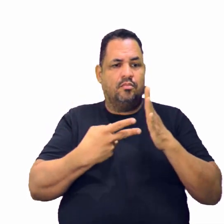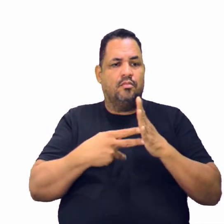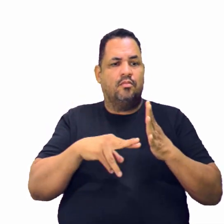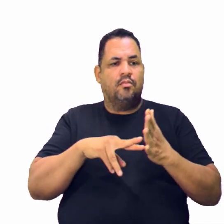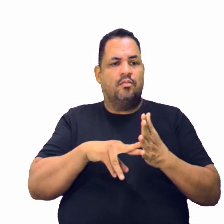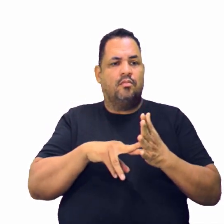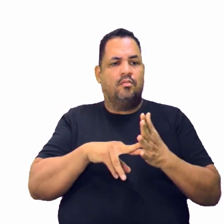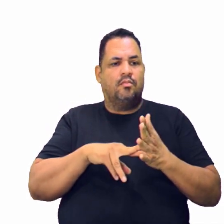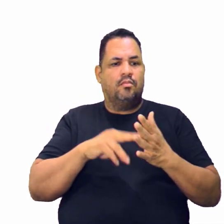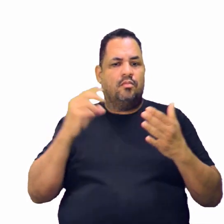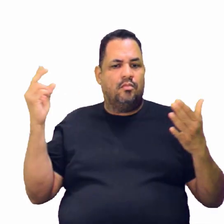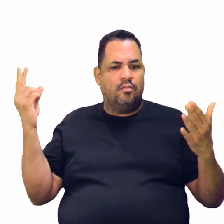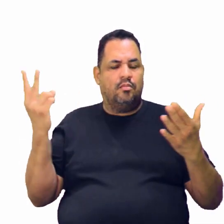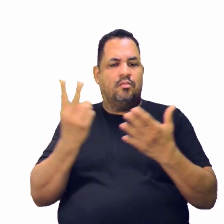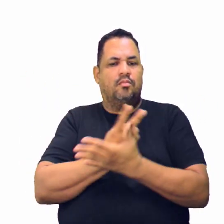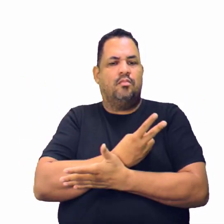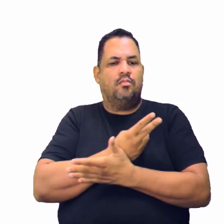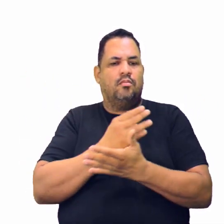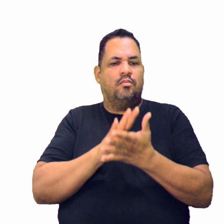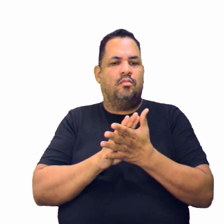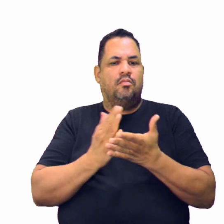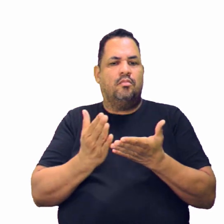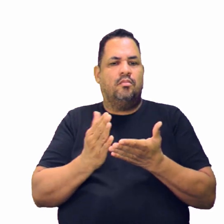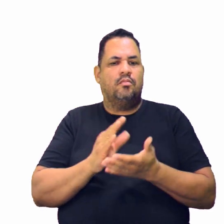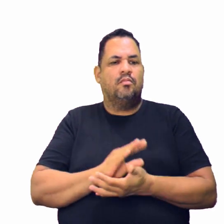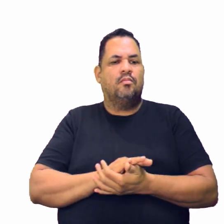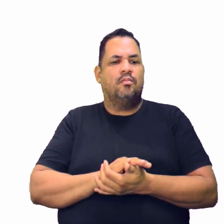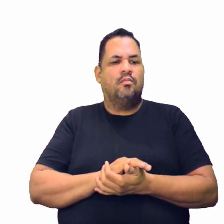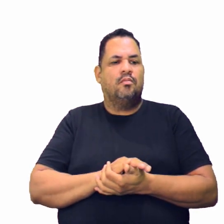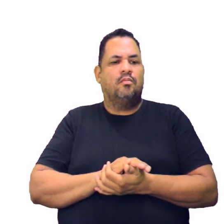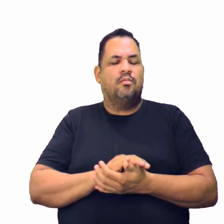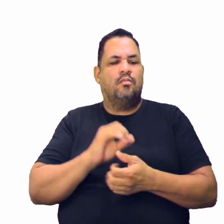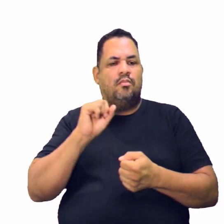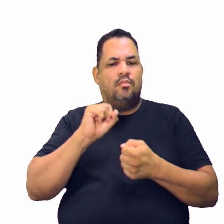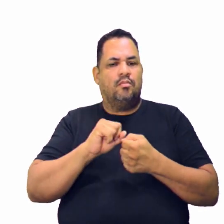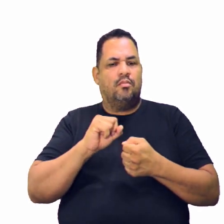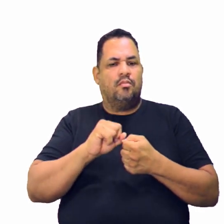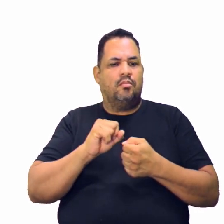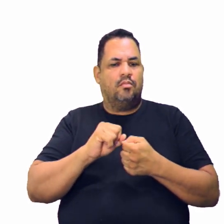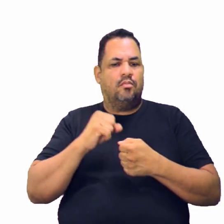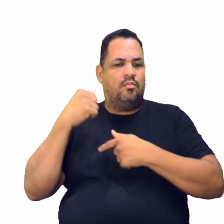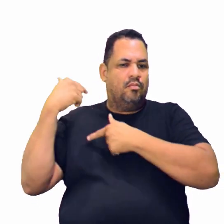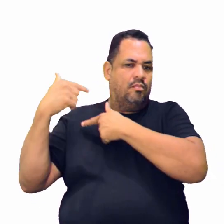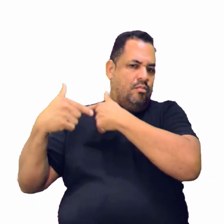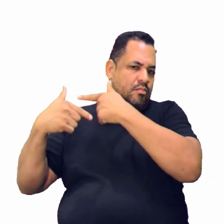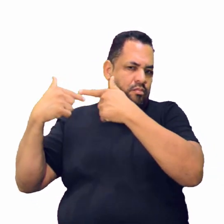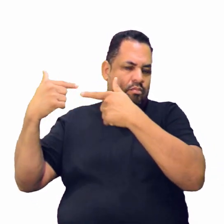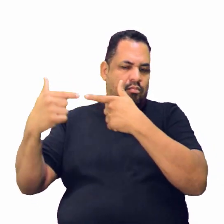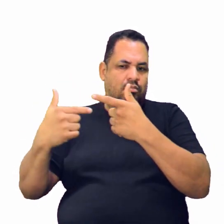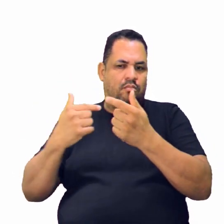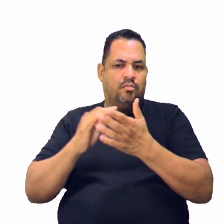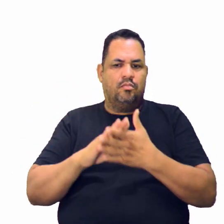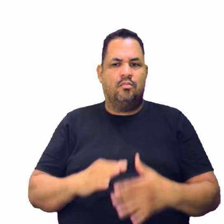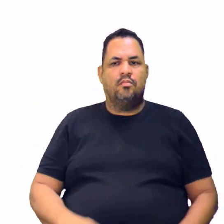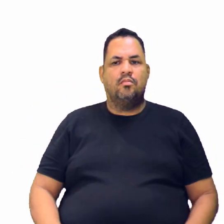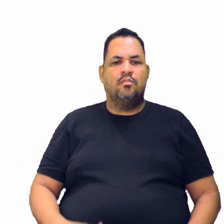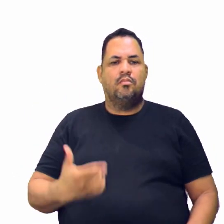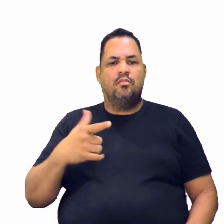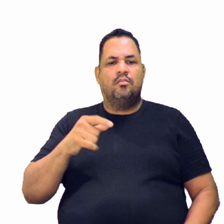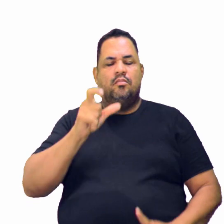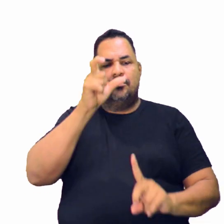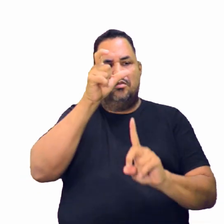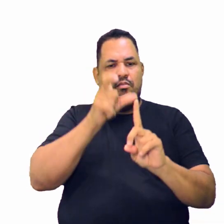sentido de acontecer, de existir, de realizar-se e decorrer, olha só, não